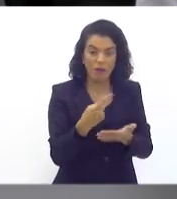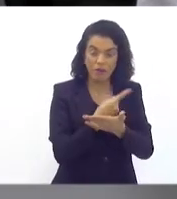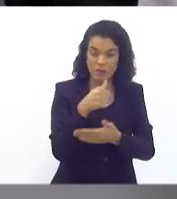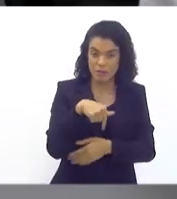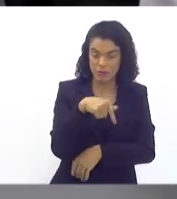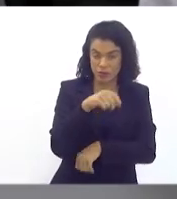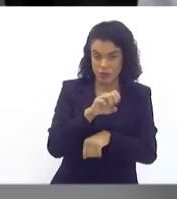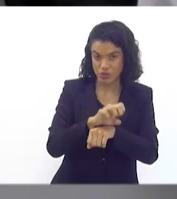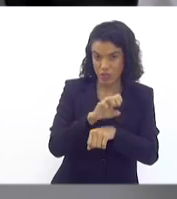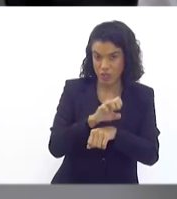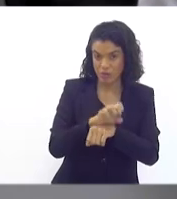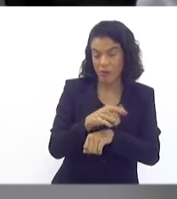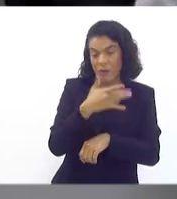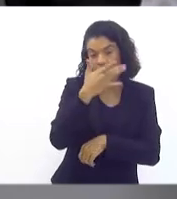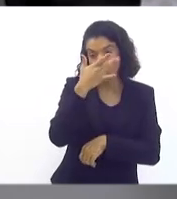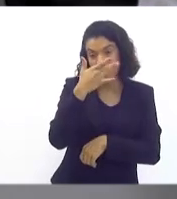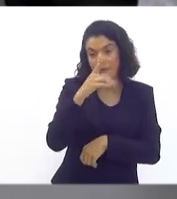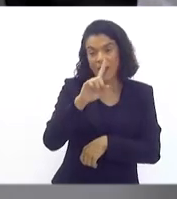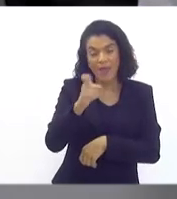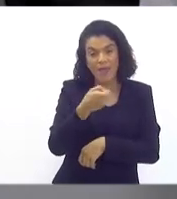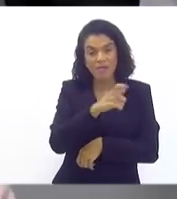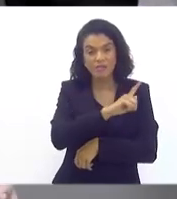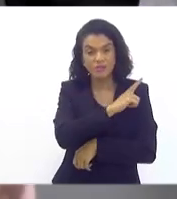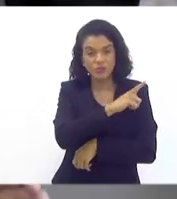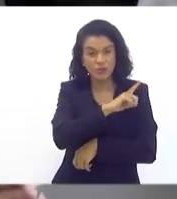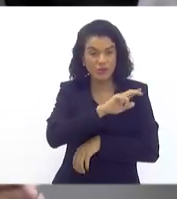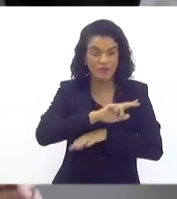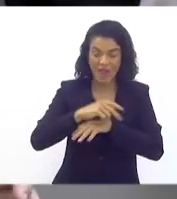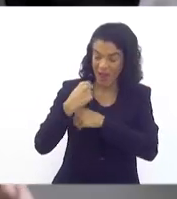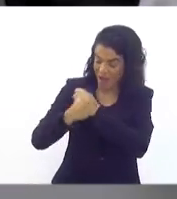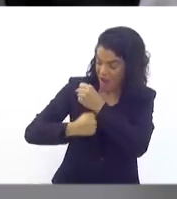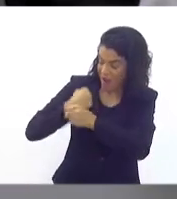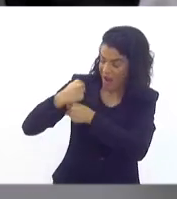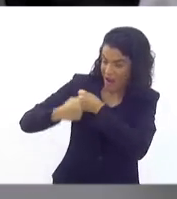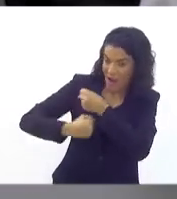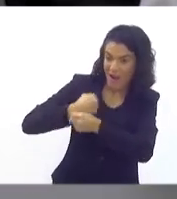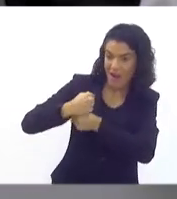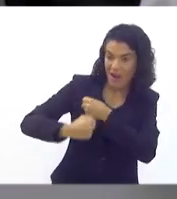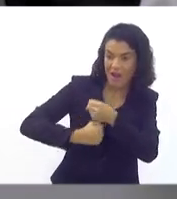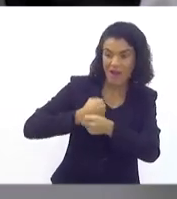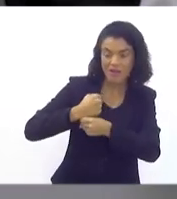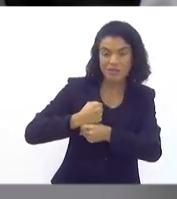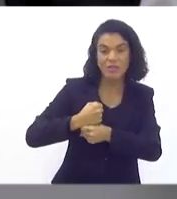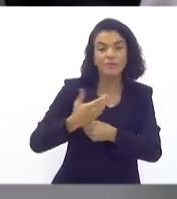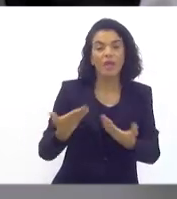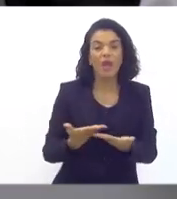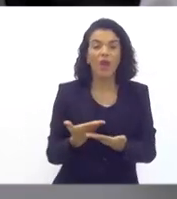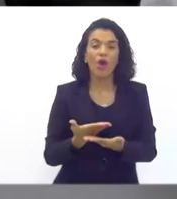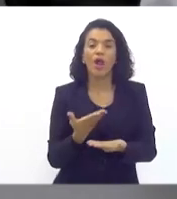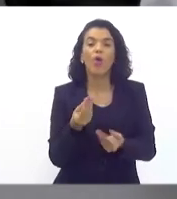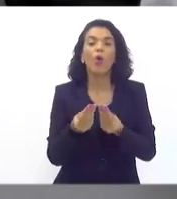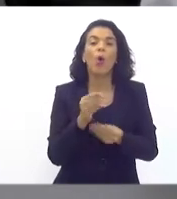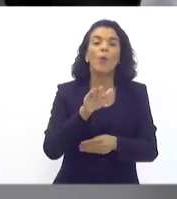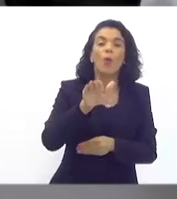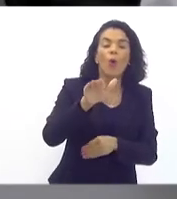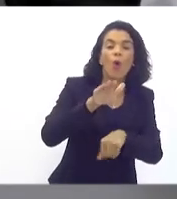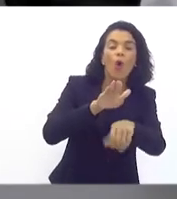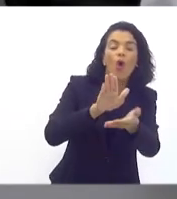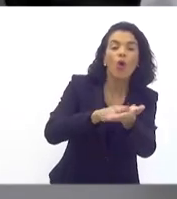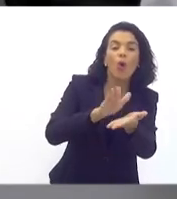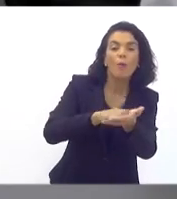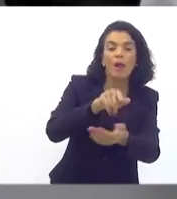foi um desleixo né eu não presidente de vários anos e hoje nós não podemos cobrar a vocês